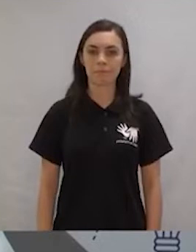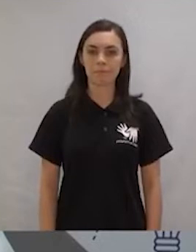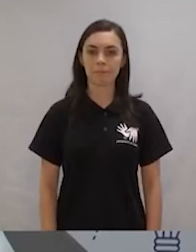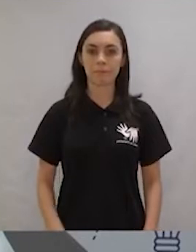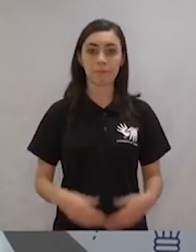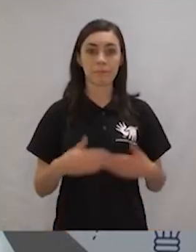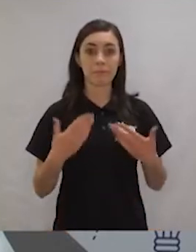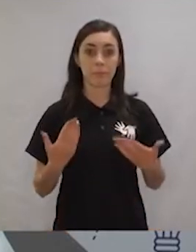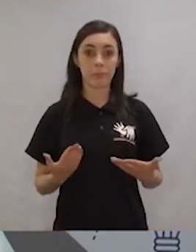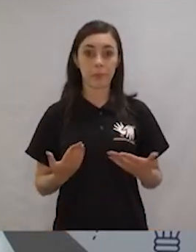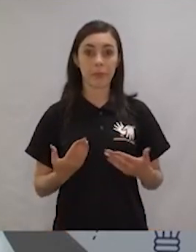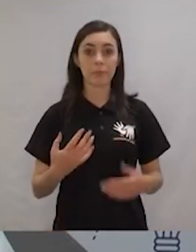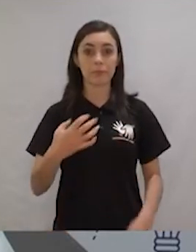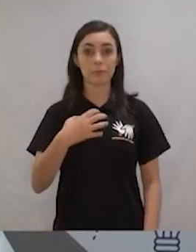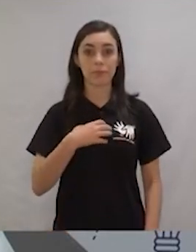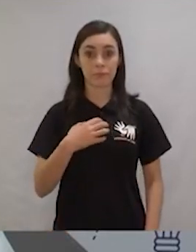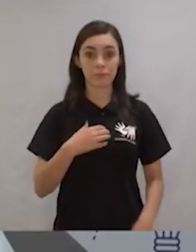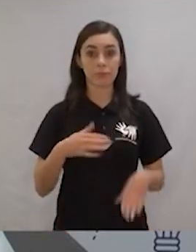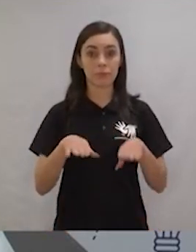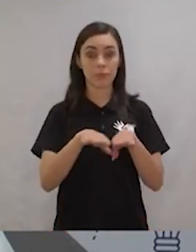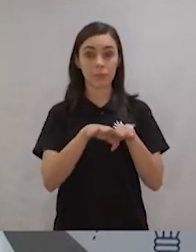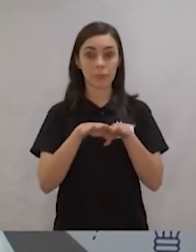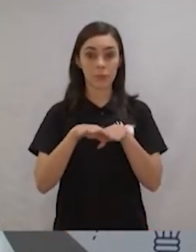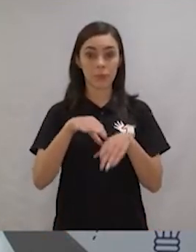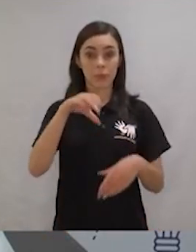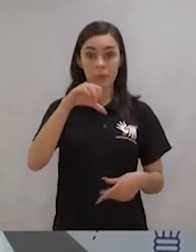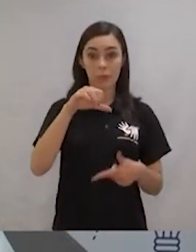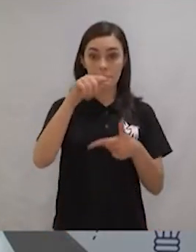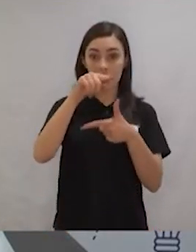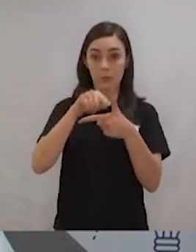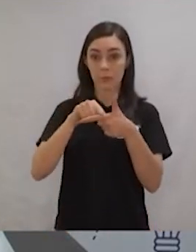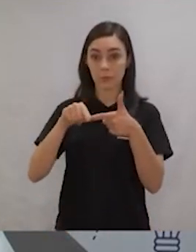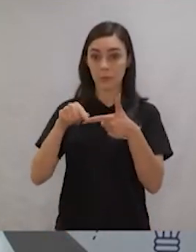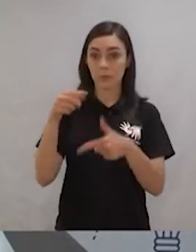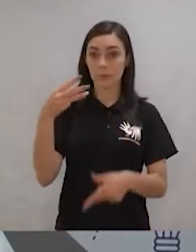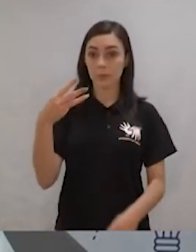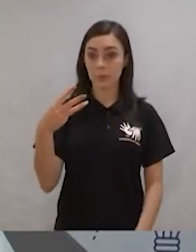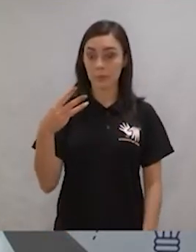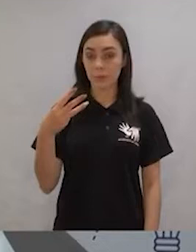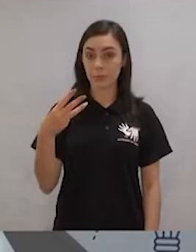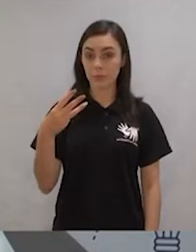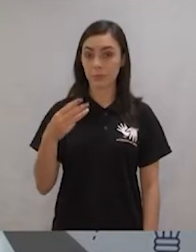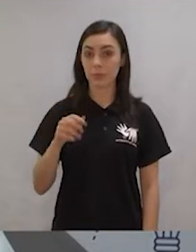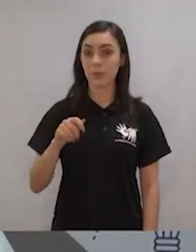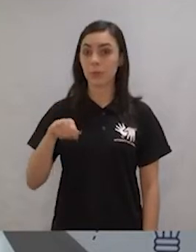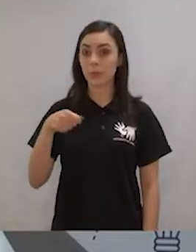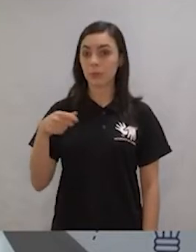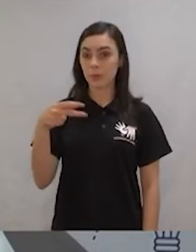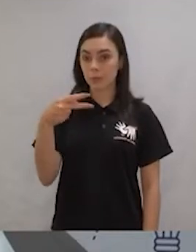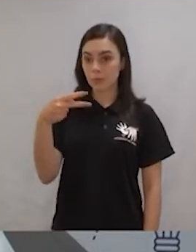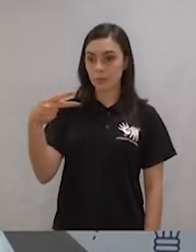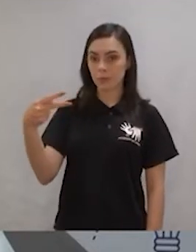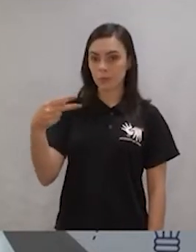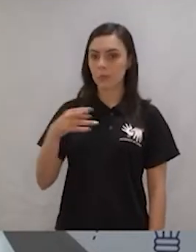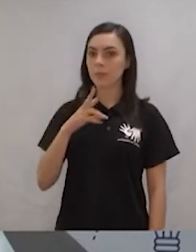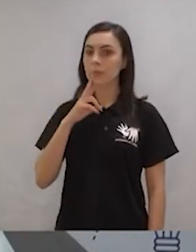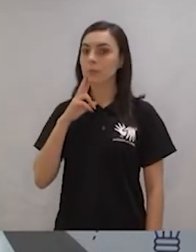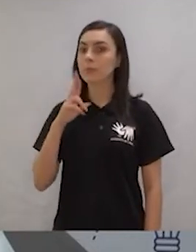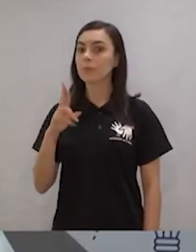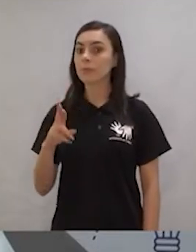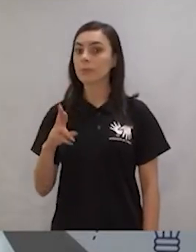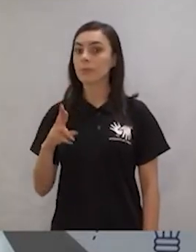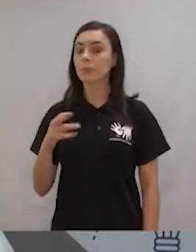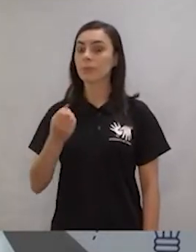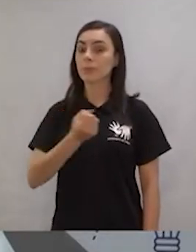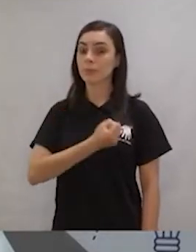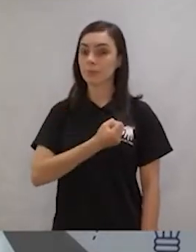1, 2, 3. Então, de forma igual, 9 divididos por 3, sinal de igualdade,